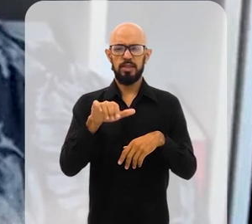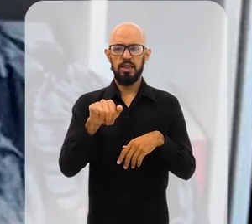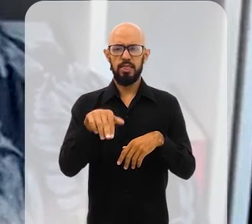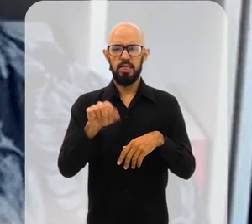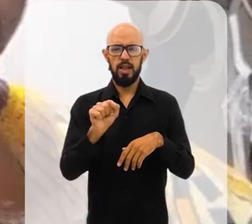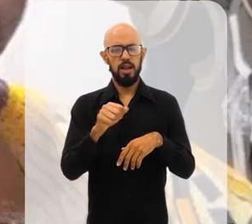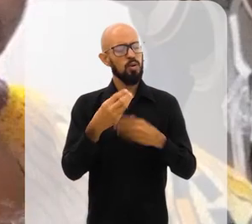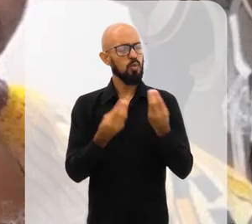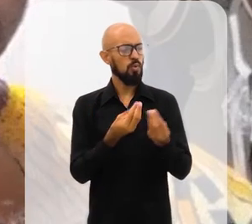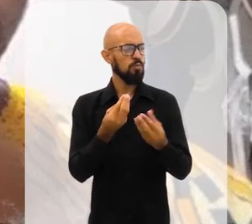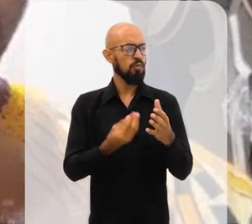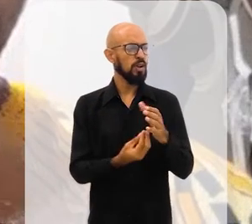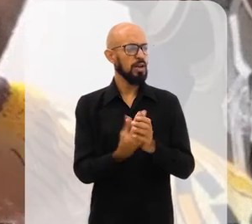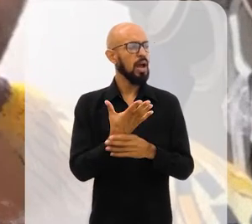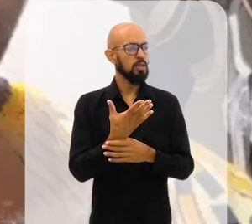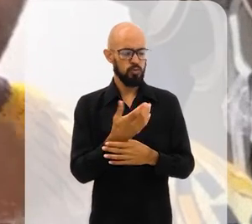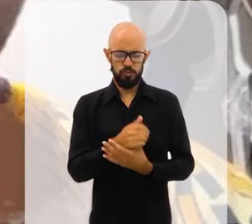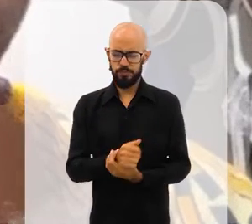isso?